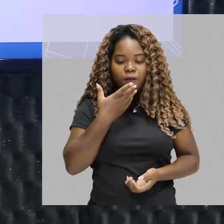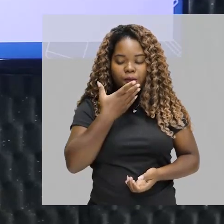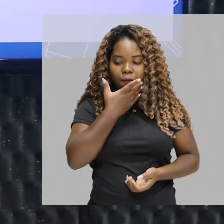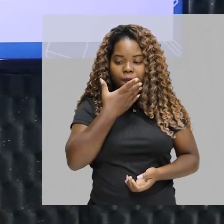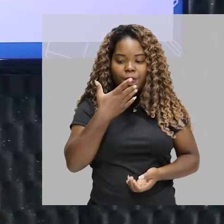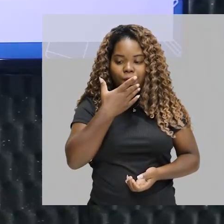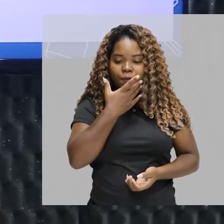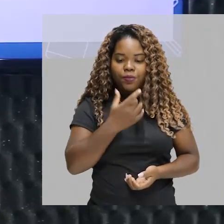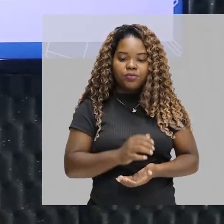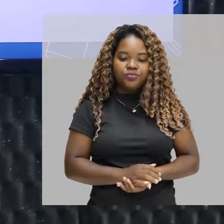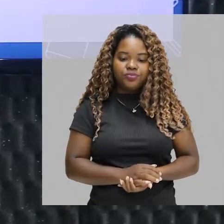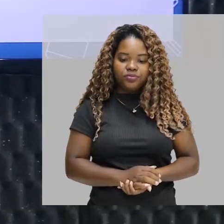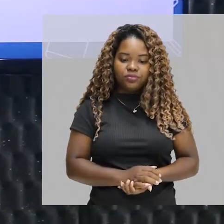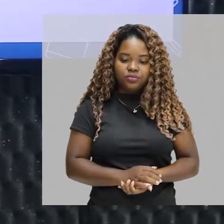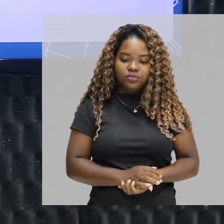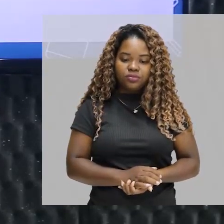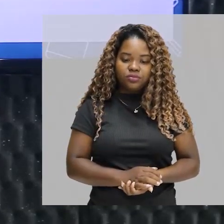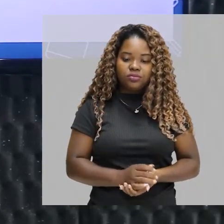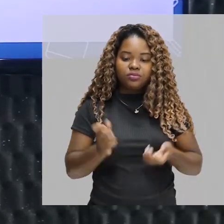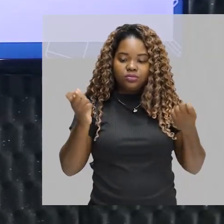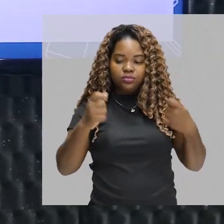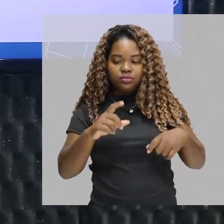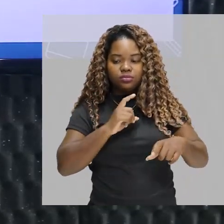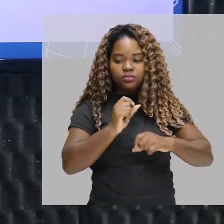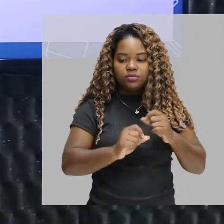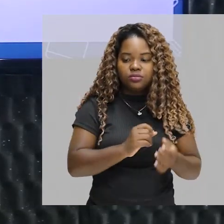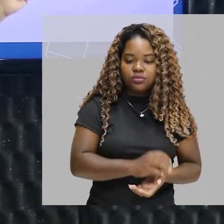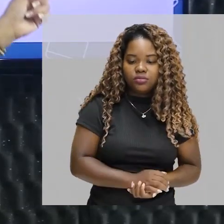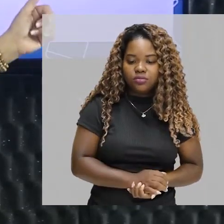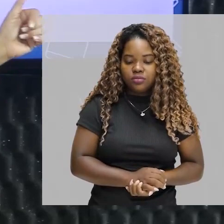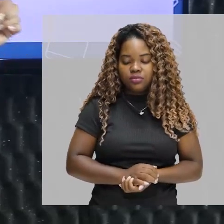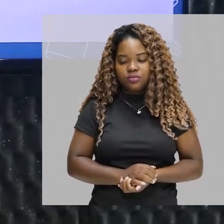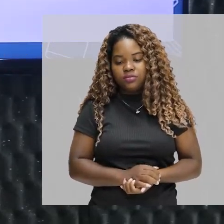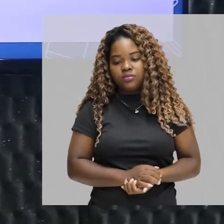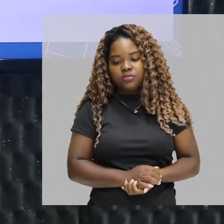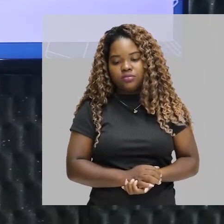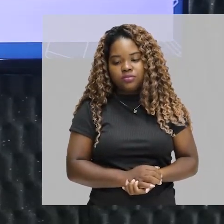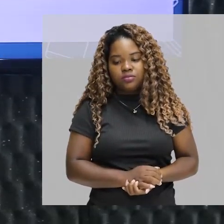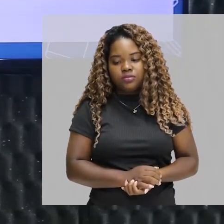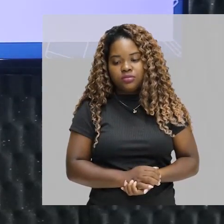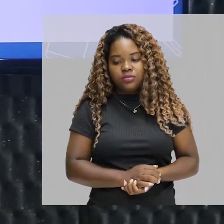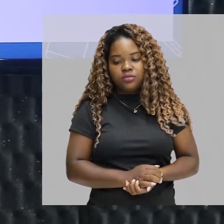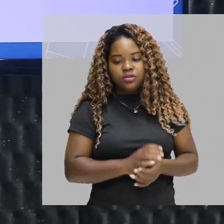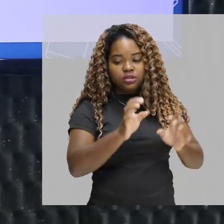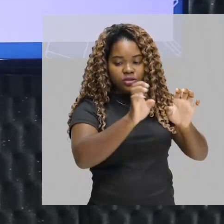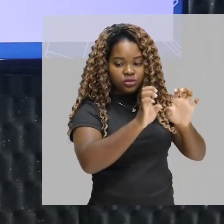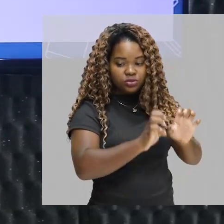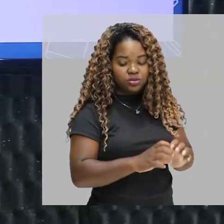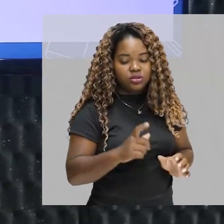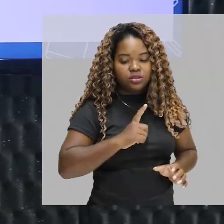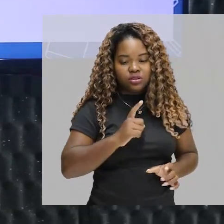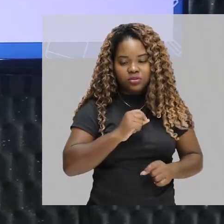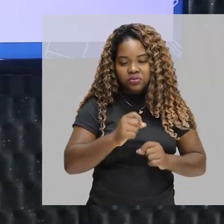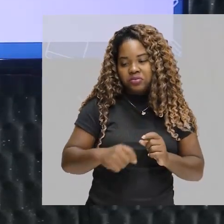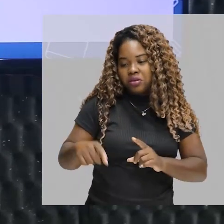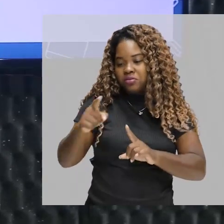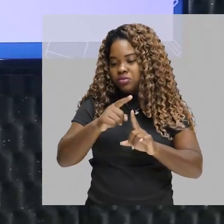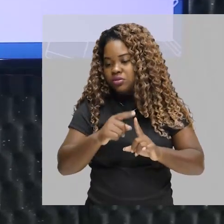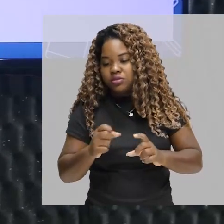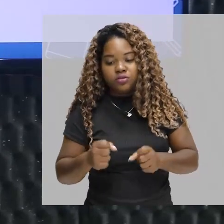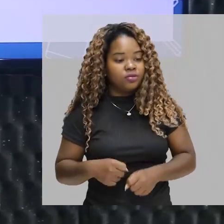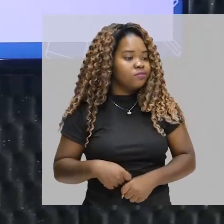mesmo. Bom, o conto fantástico pode ser definido como aquele em que o enredo vai apresentar situações inexplicáveis, acabei de